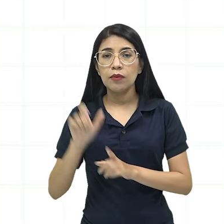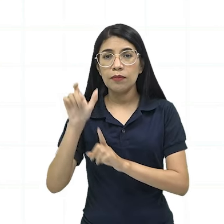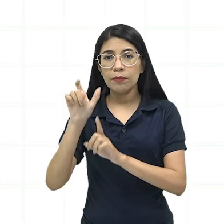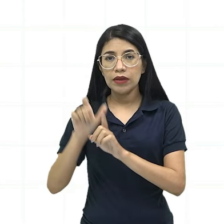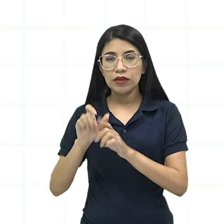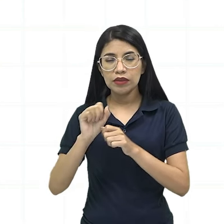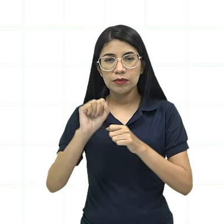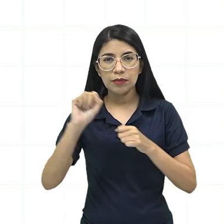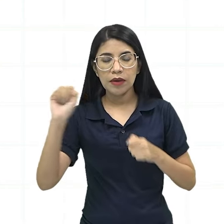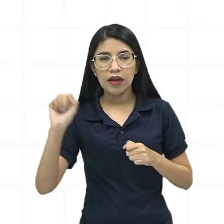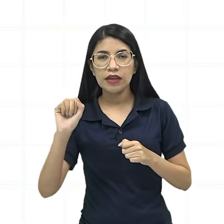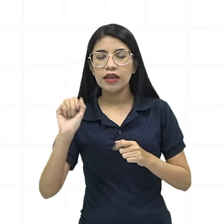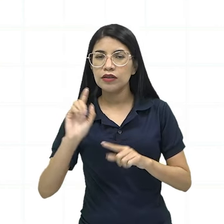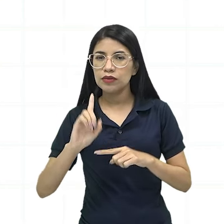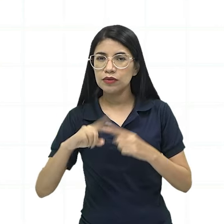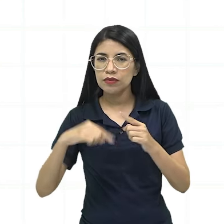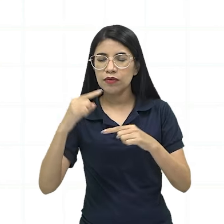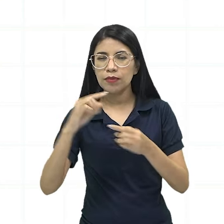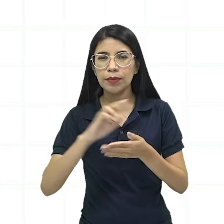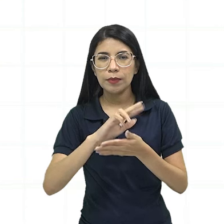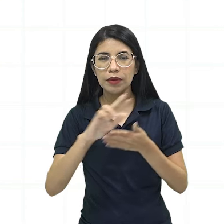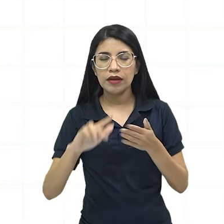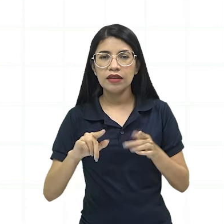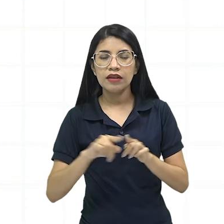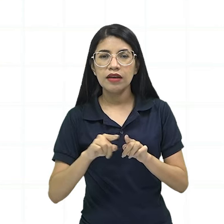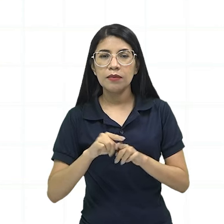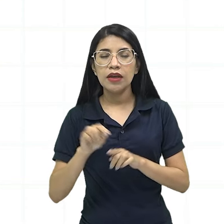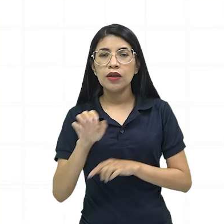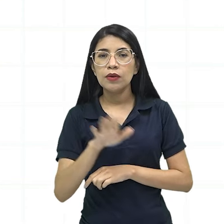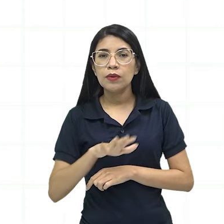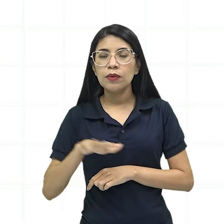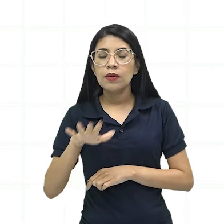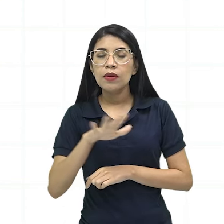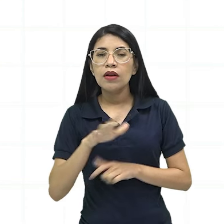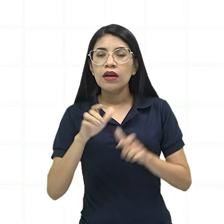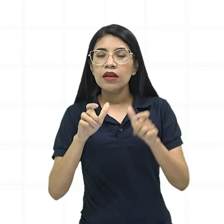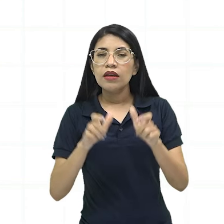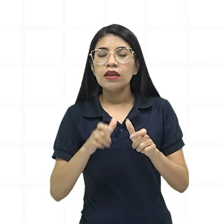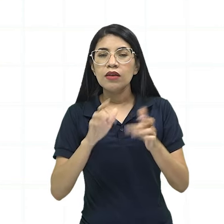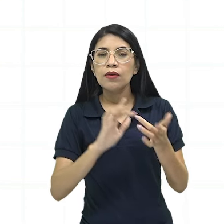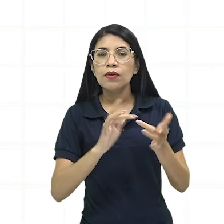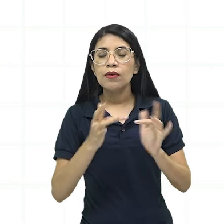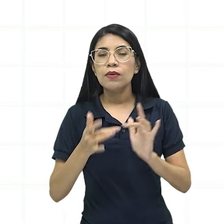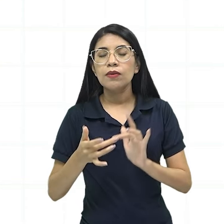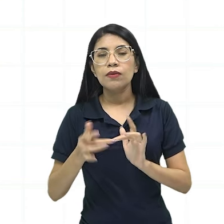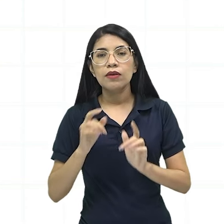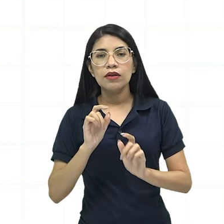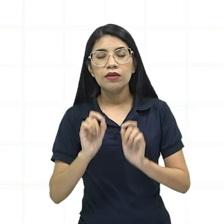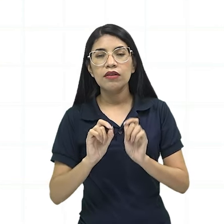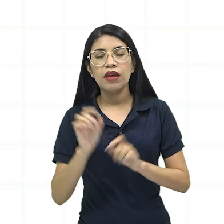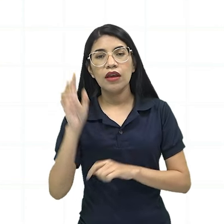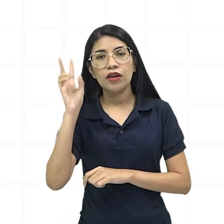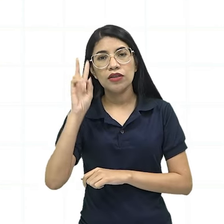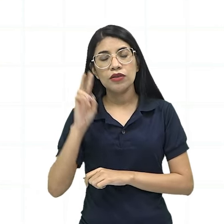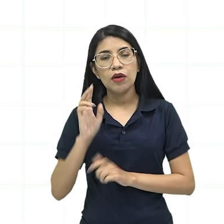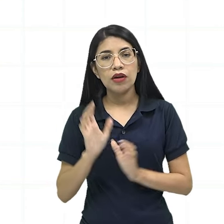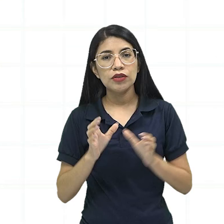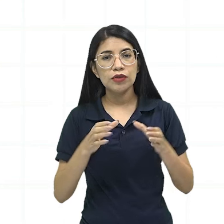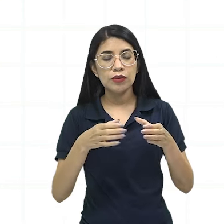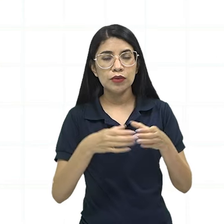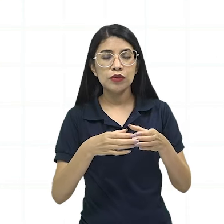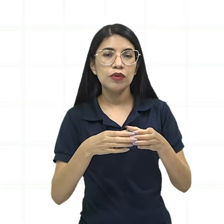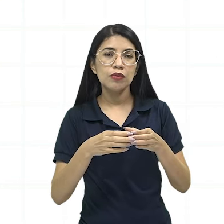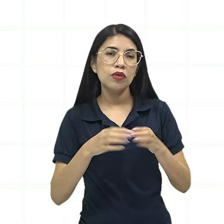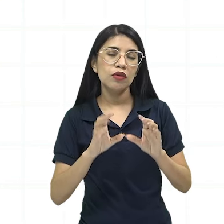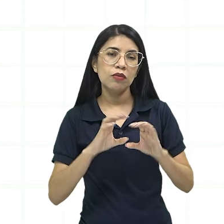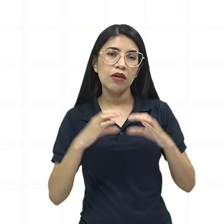suas façanhas guerreiras, o cenário, o pano de fundo, o contexto é a história de povos ou